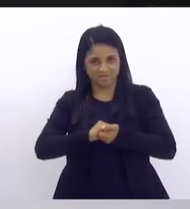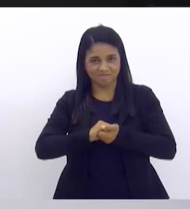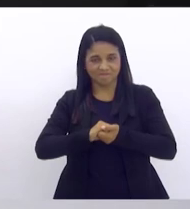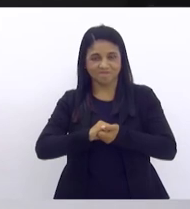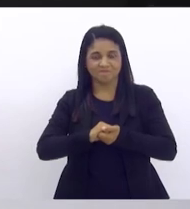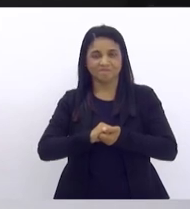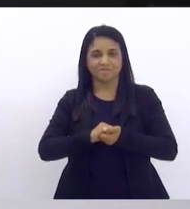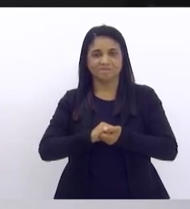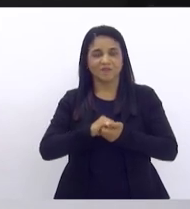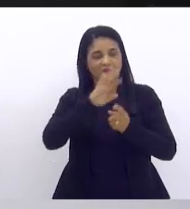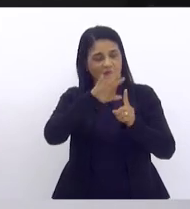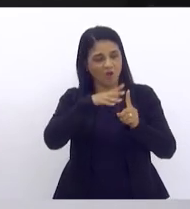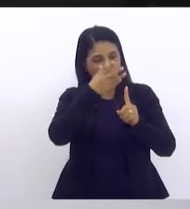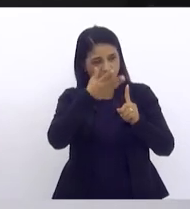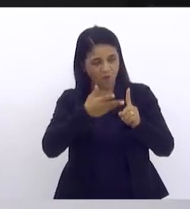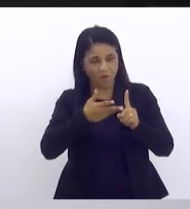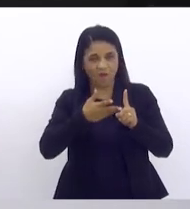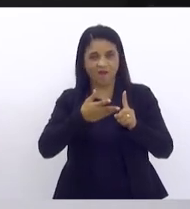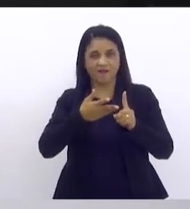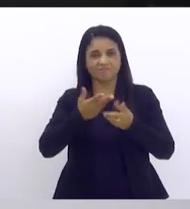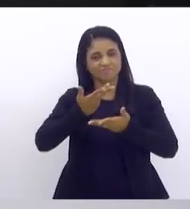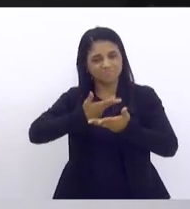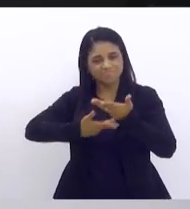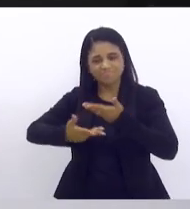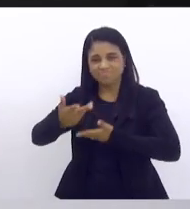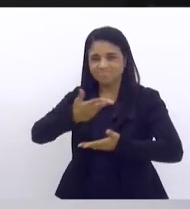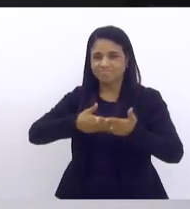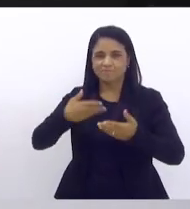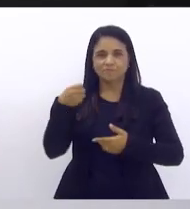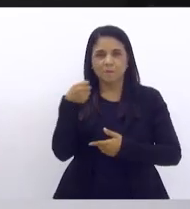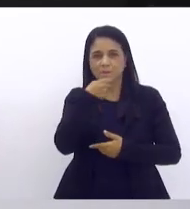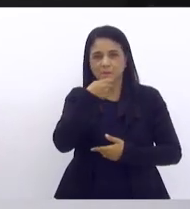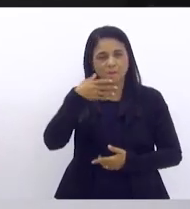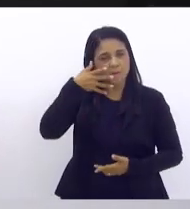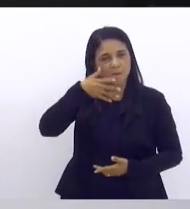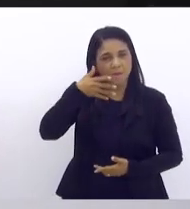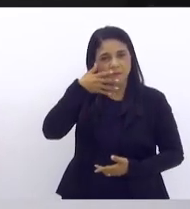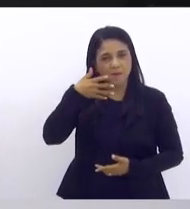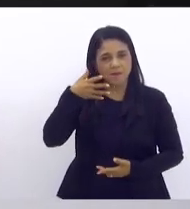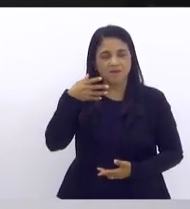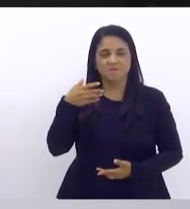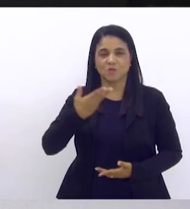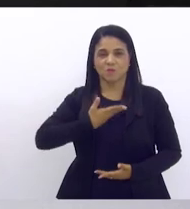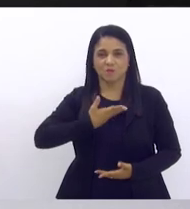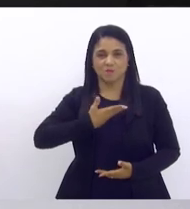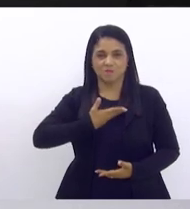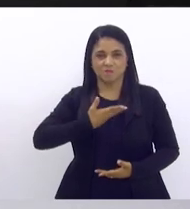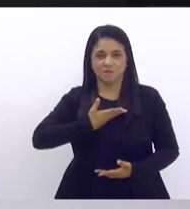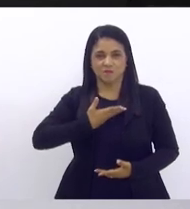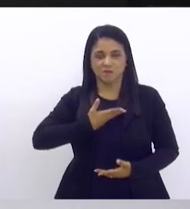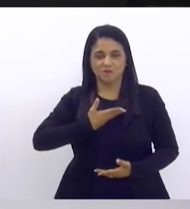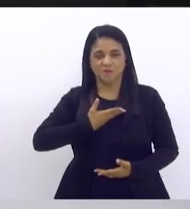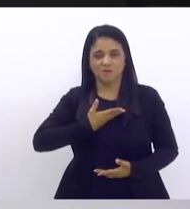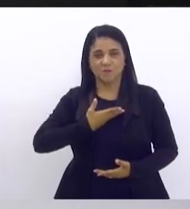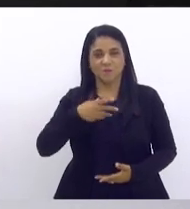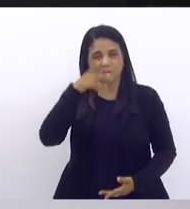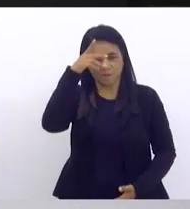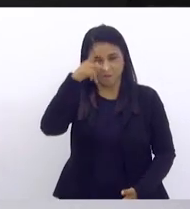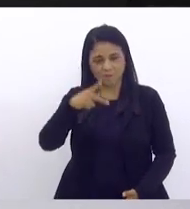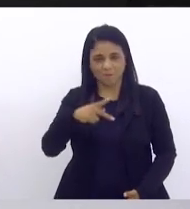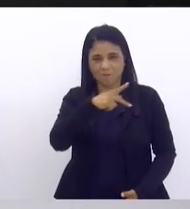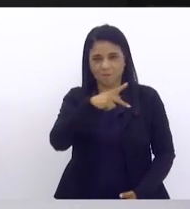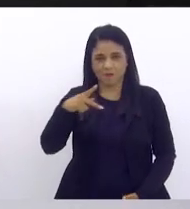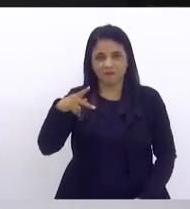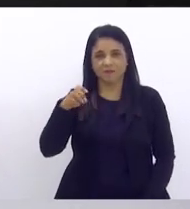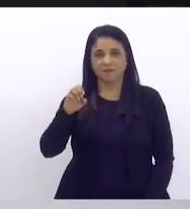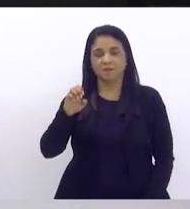vamos nos dar a honra de poder partilhar um pouco a palavra. Eu queria então passar a palavra ao meu querido amigo, reverendíssimo padre Manuel